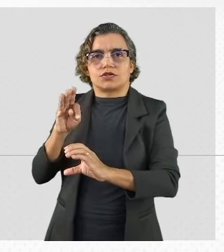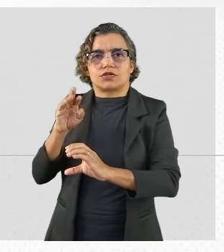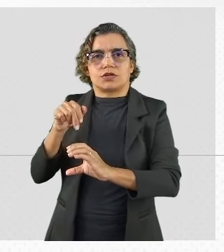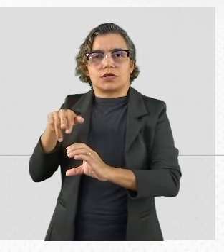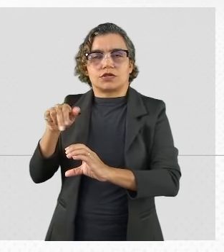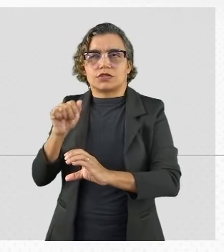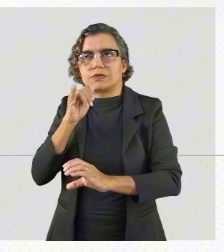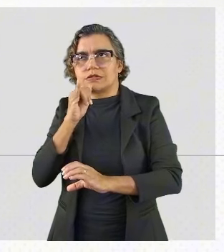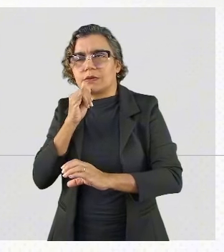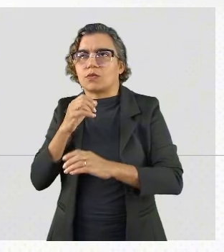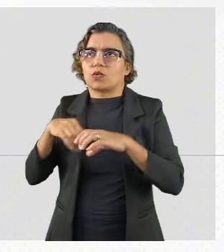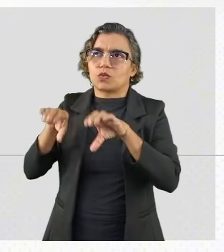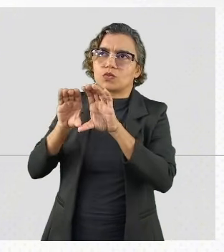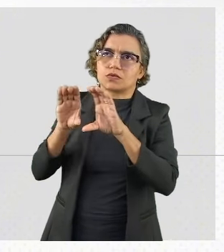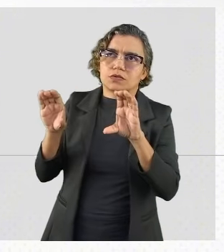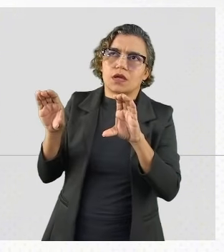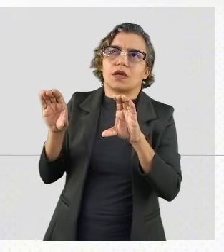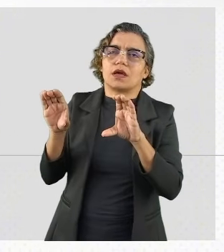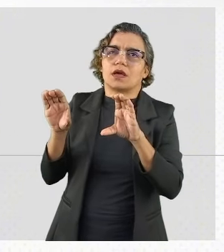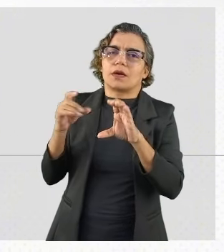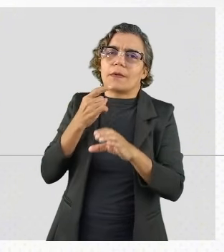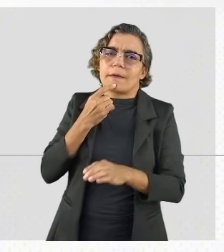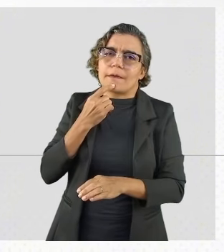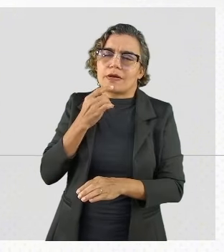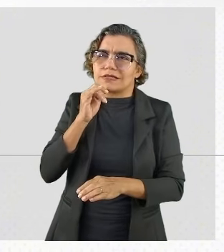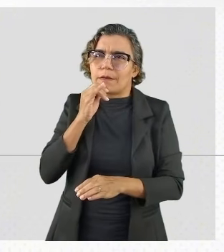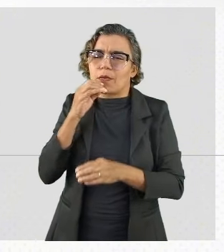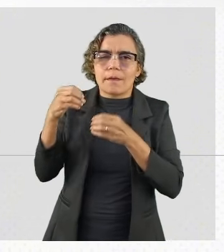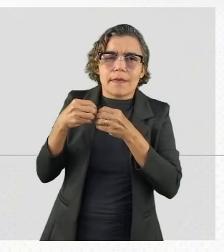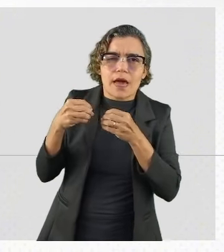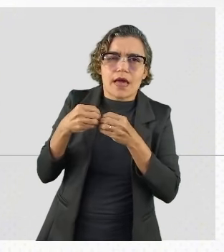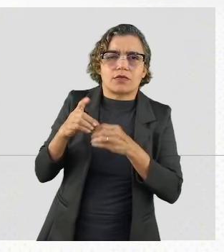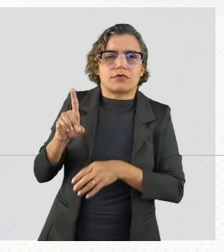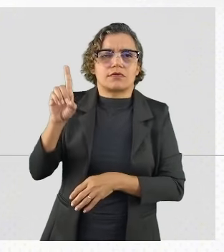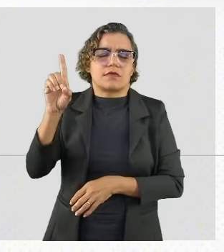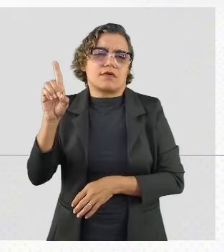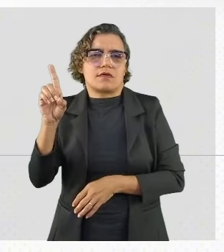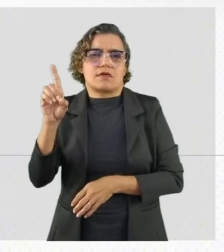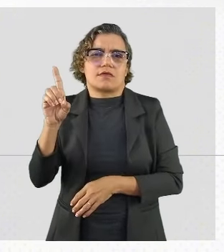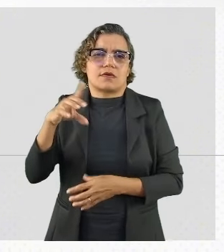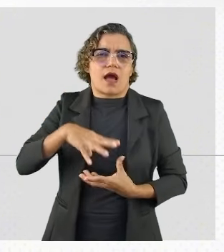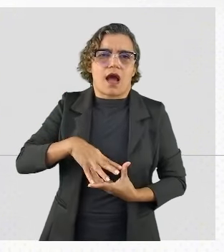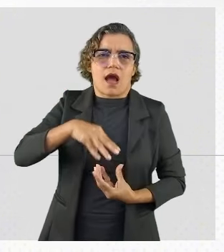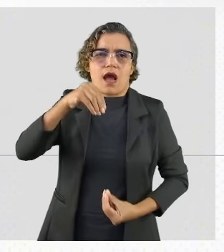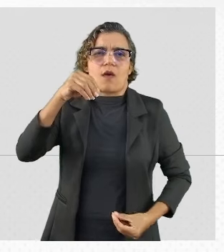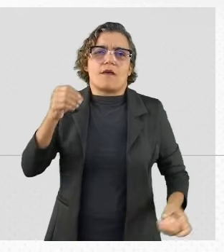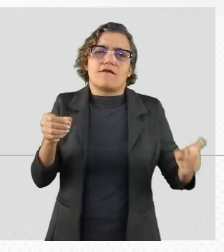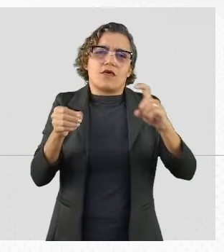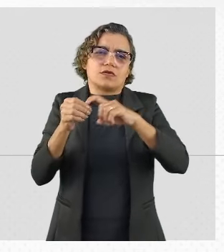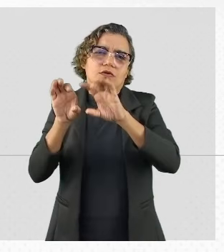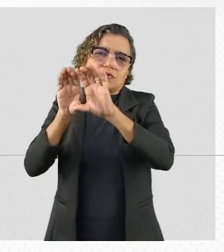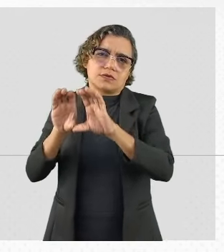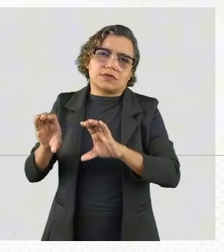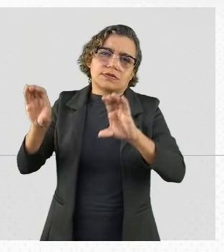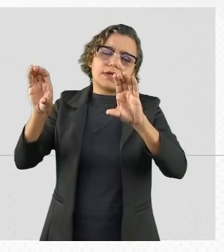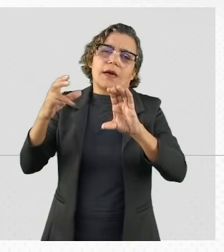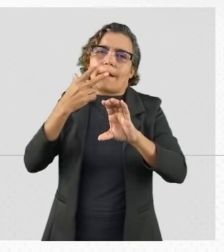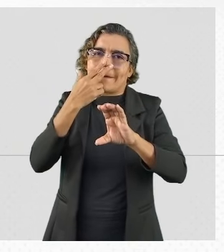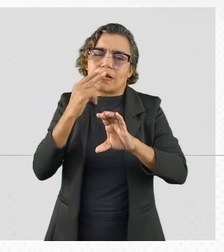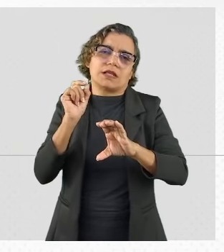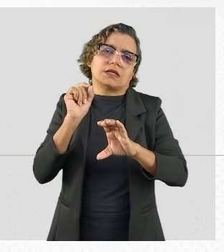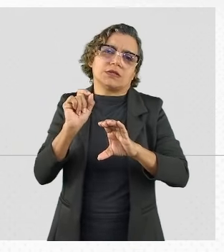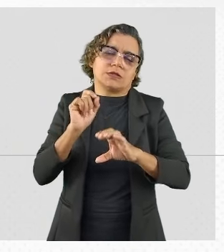o céu, né, mais próximo de Deus ali e tal, a nossa alma voltando, toda essa ideia bastante parecida